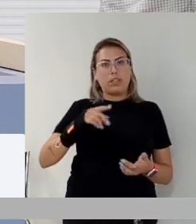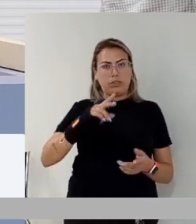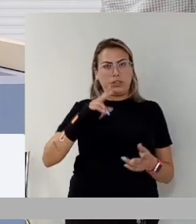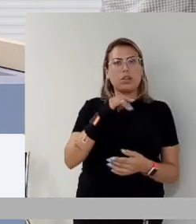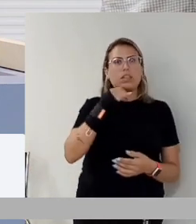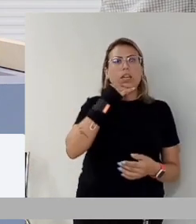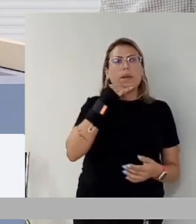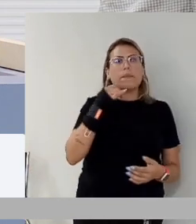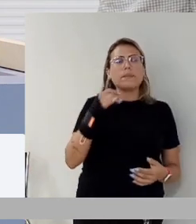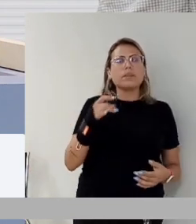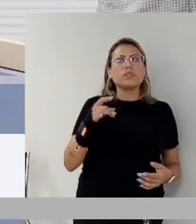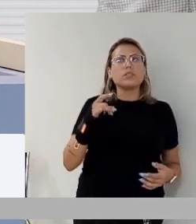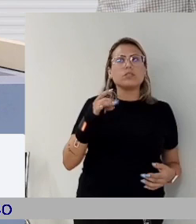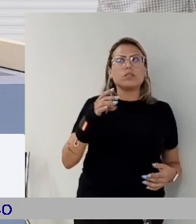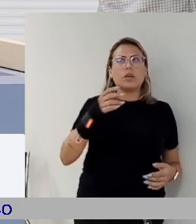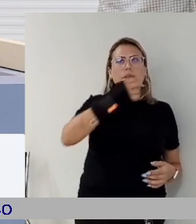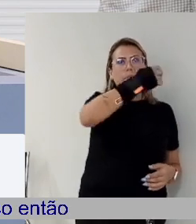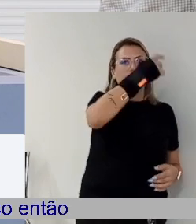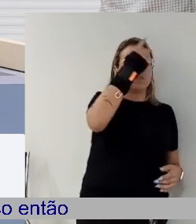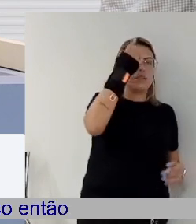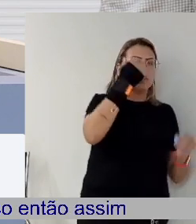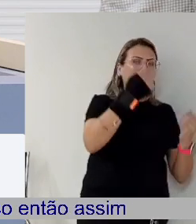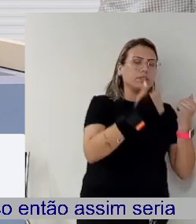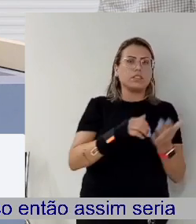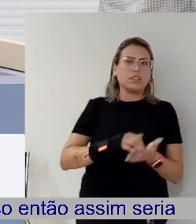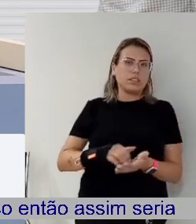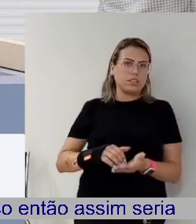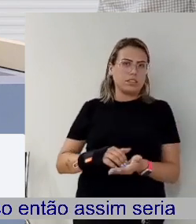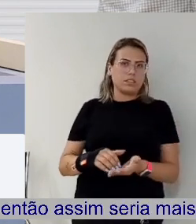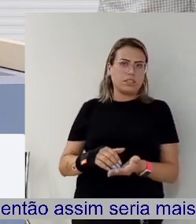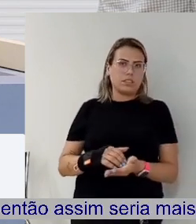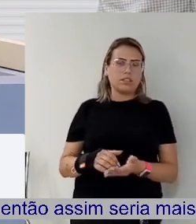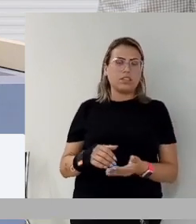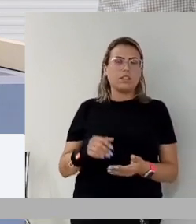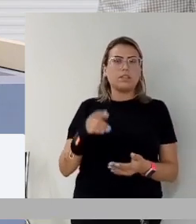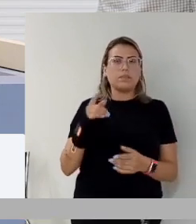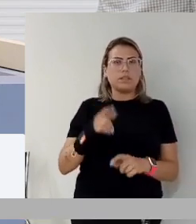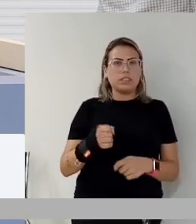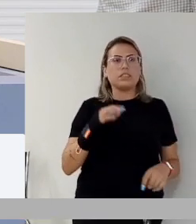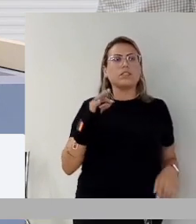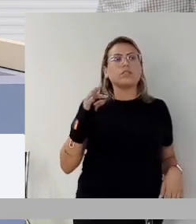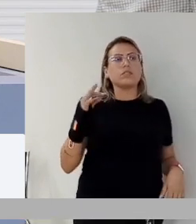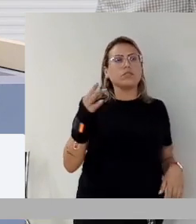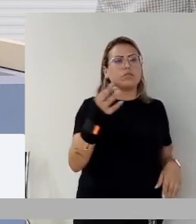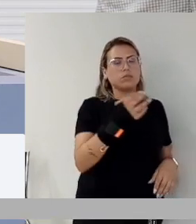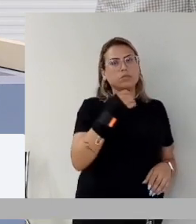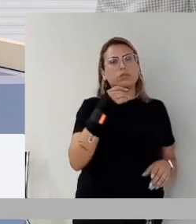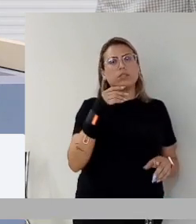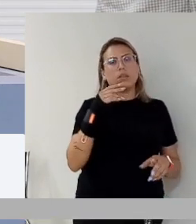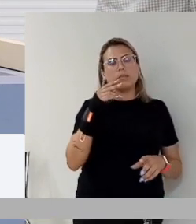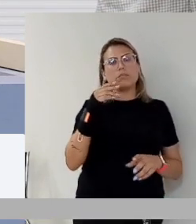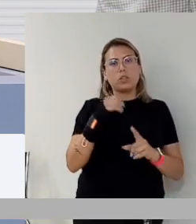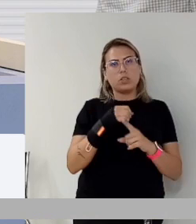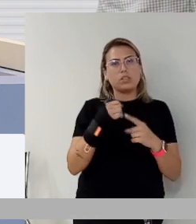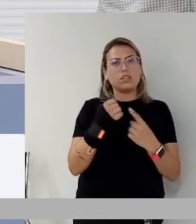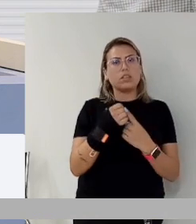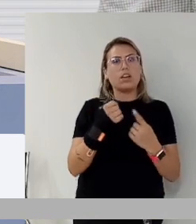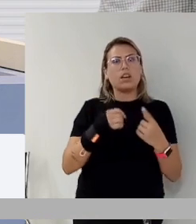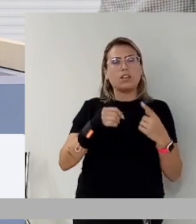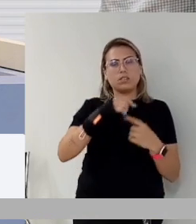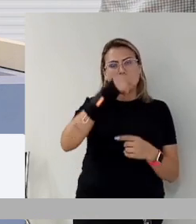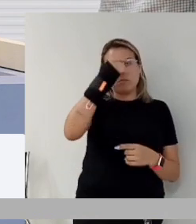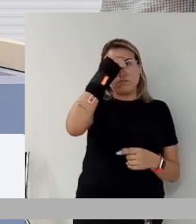de prefeito de vice-prefeito de secretário precisa como um todo estarmos todos emanados de